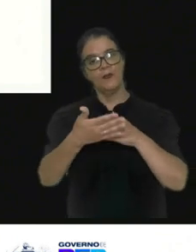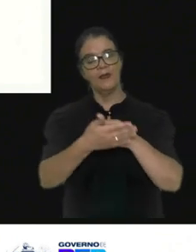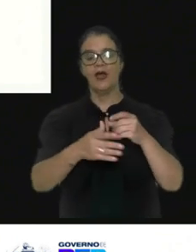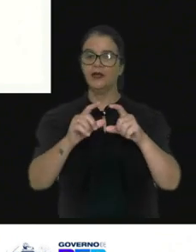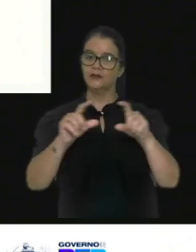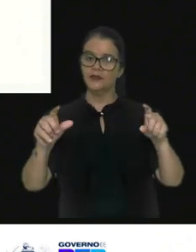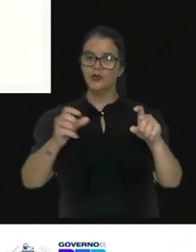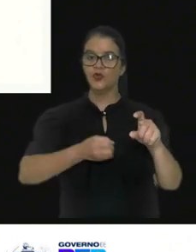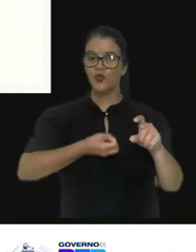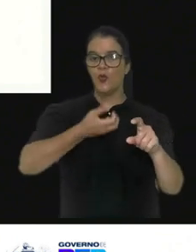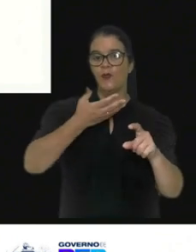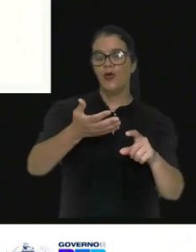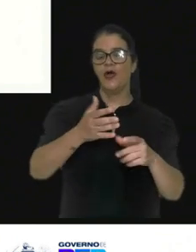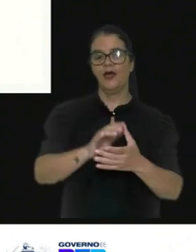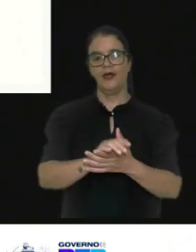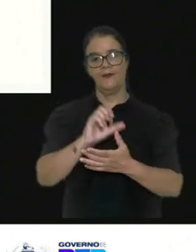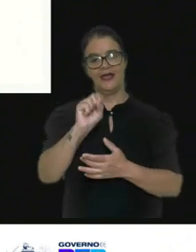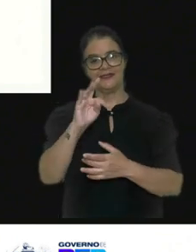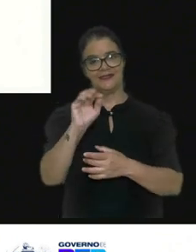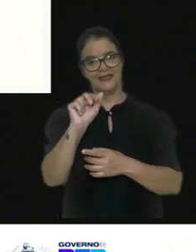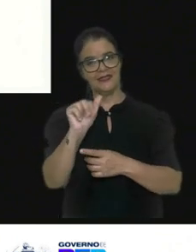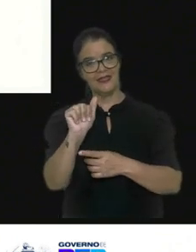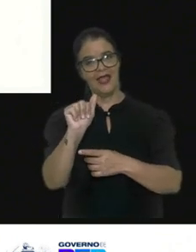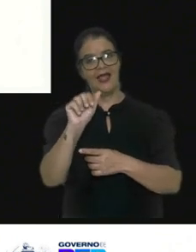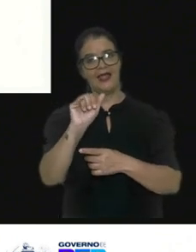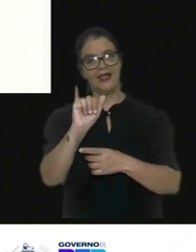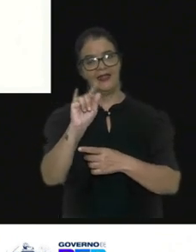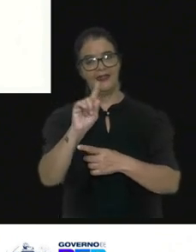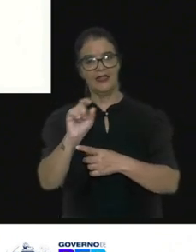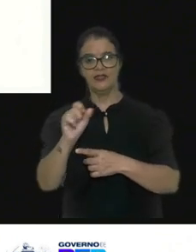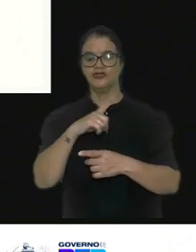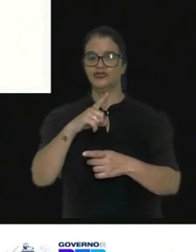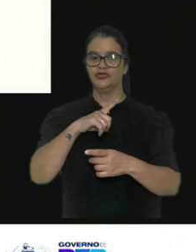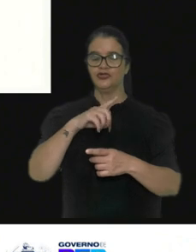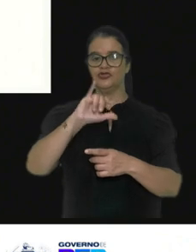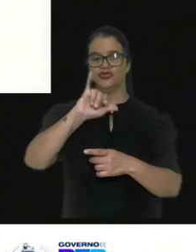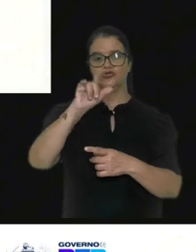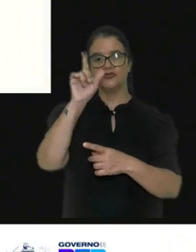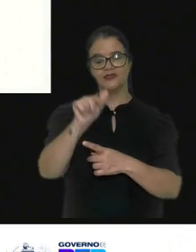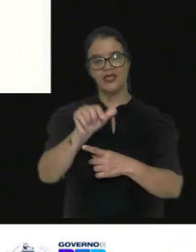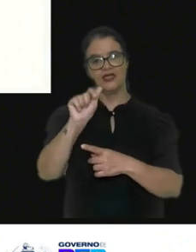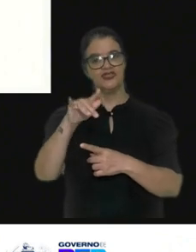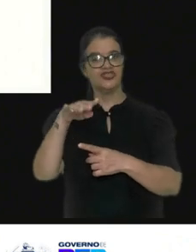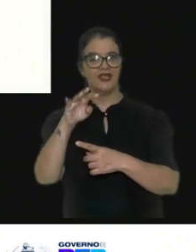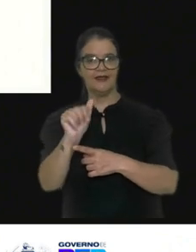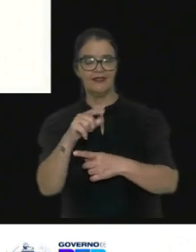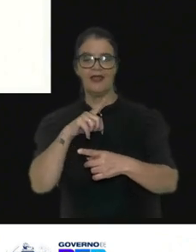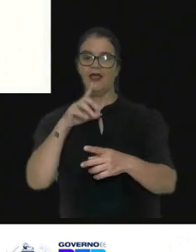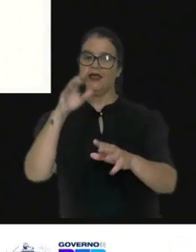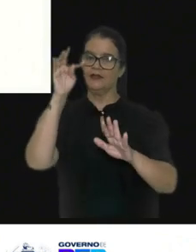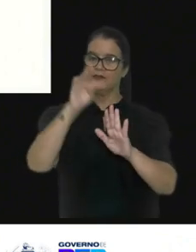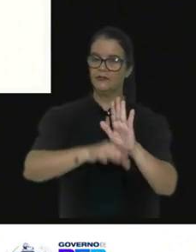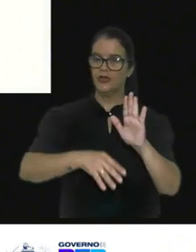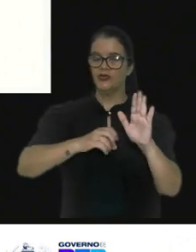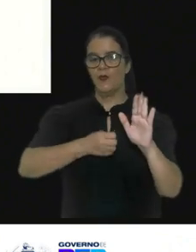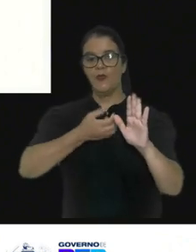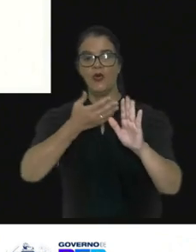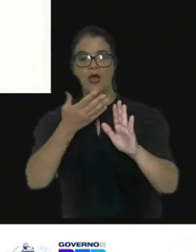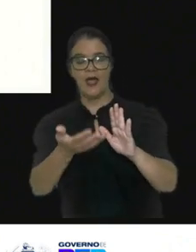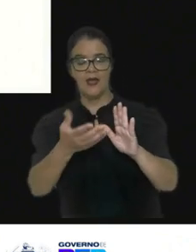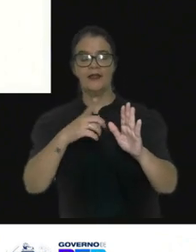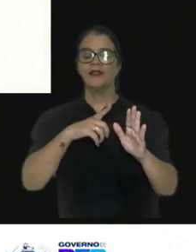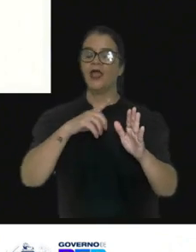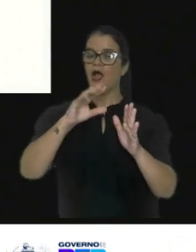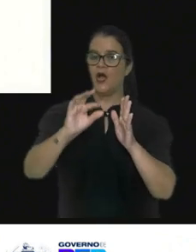poema Ação de Inês de José de Anchieta assinale a alternativa correta que contextualize o poema o autor